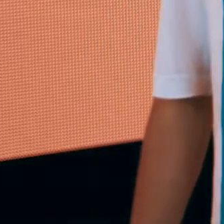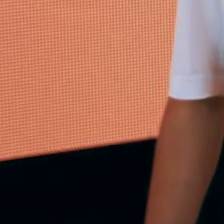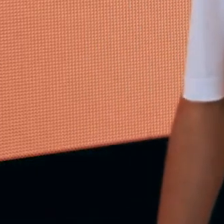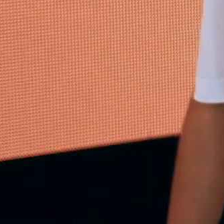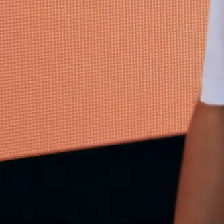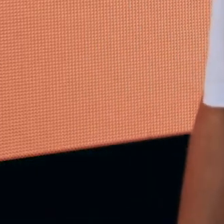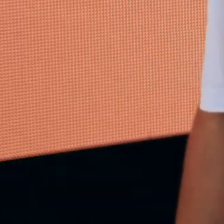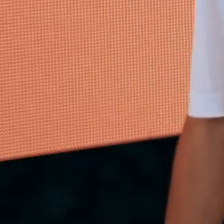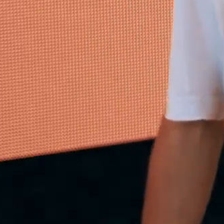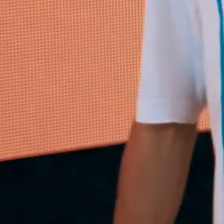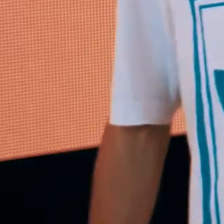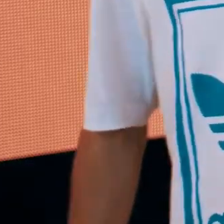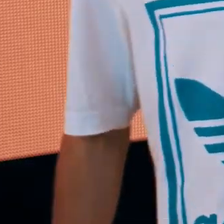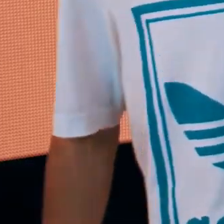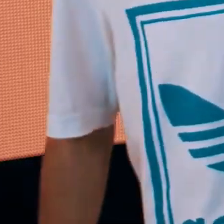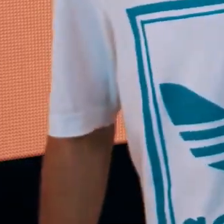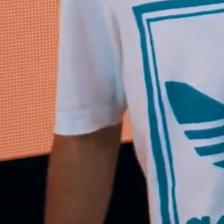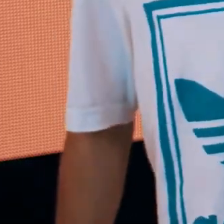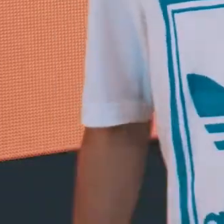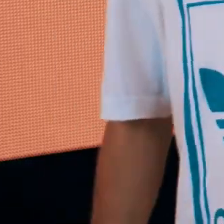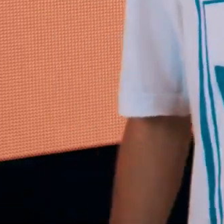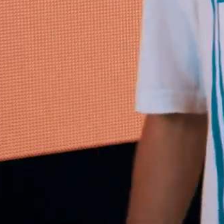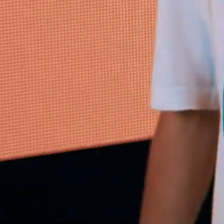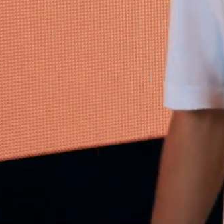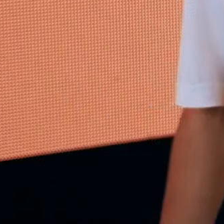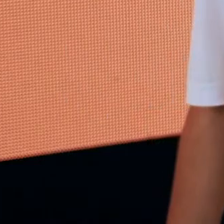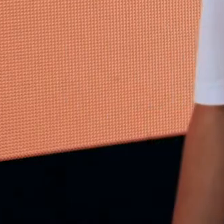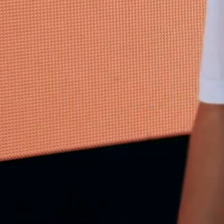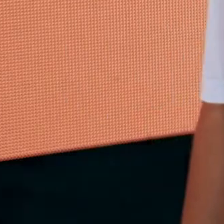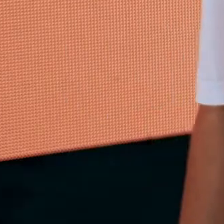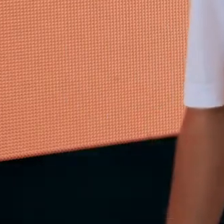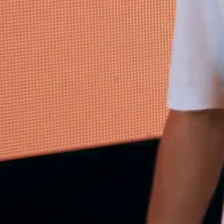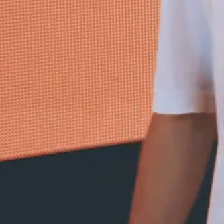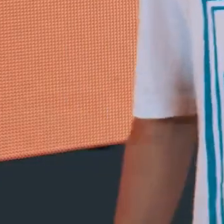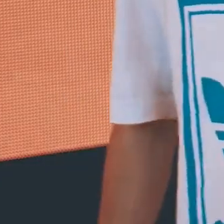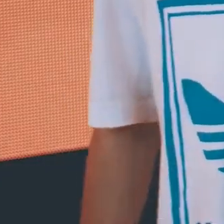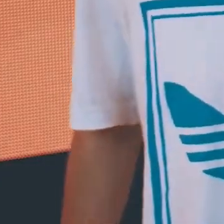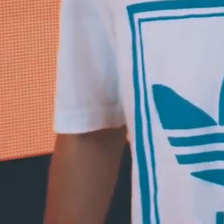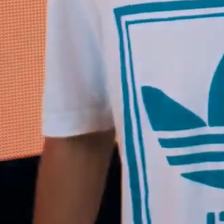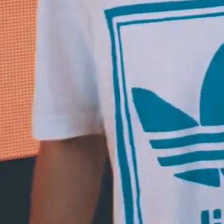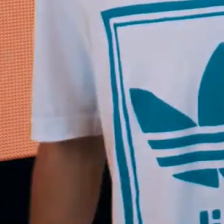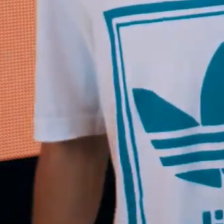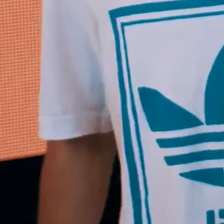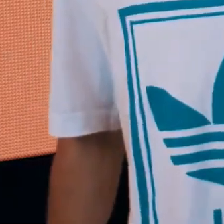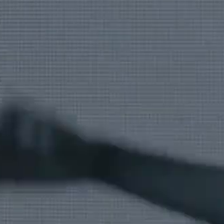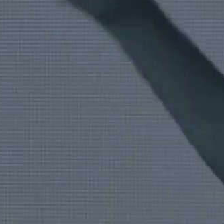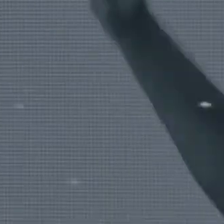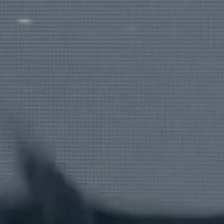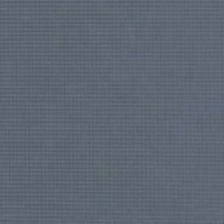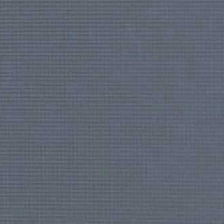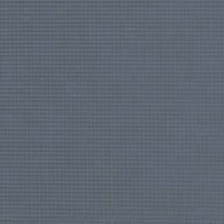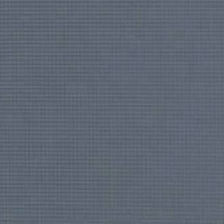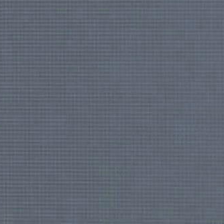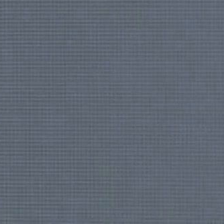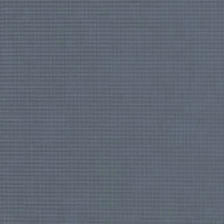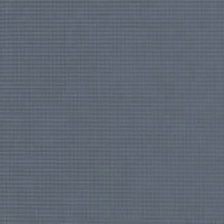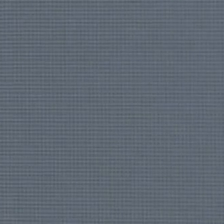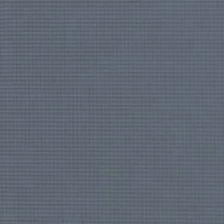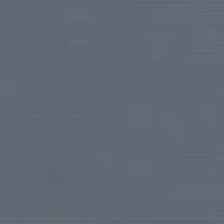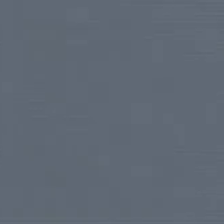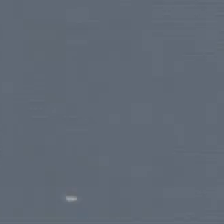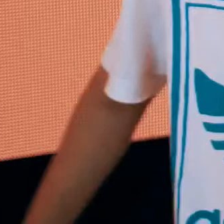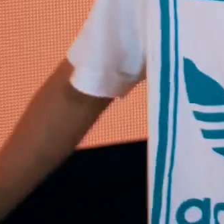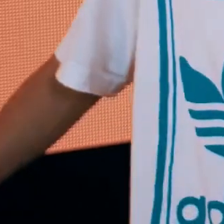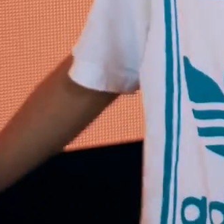E não menos importante, nós temos no domingo, às 9h30 da manhã, a EBD, com classe especial para todos os adolescentes. E para você ficar por dentro de